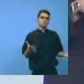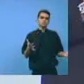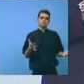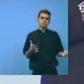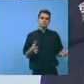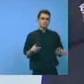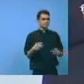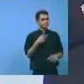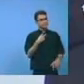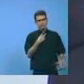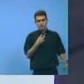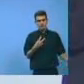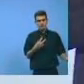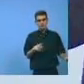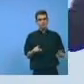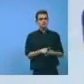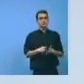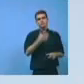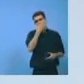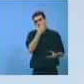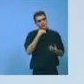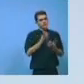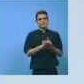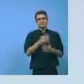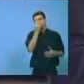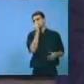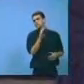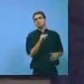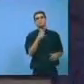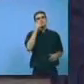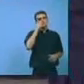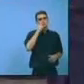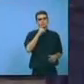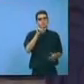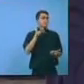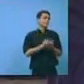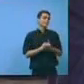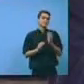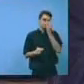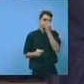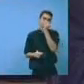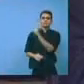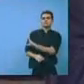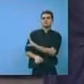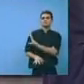Corta os galhos. A sua comunidade está sendo destruída, por quê?